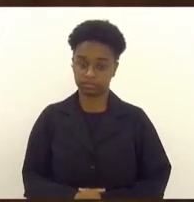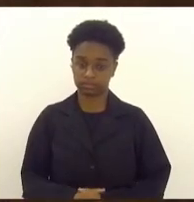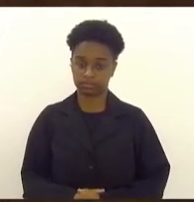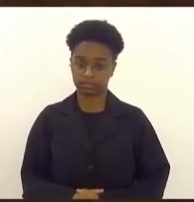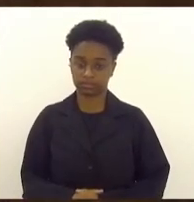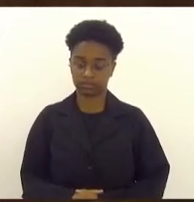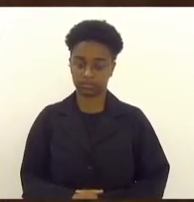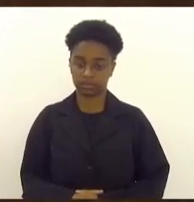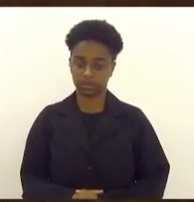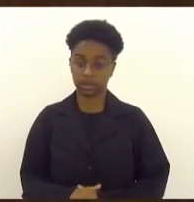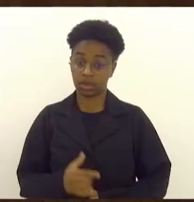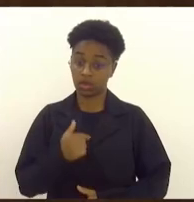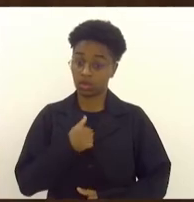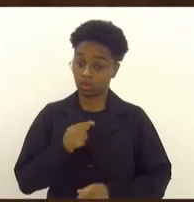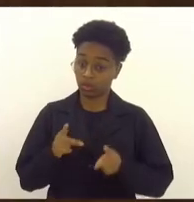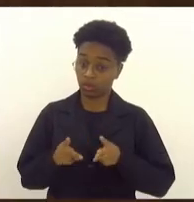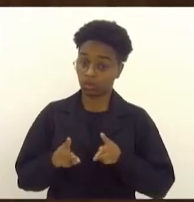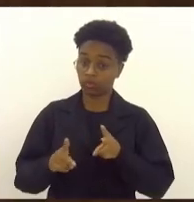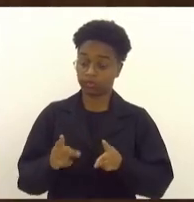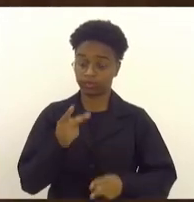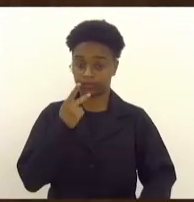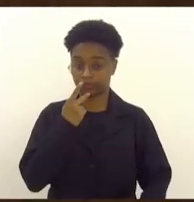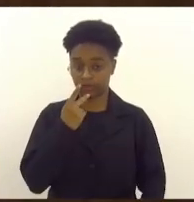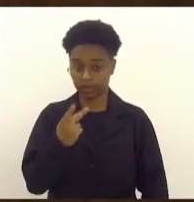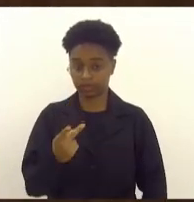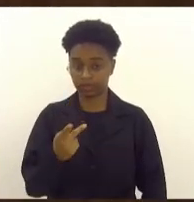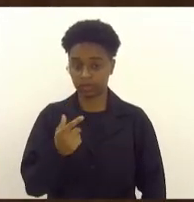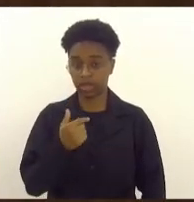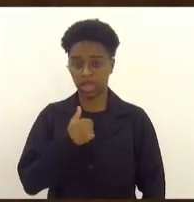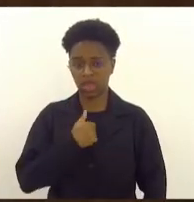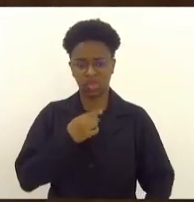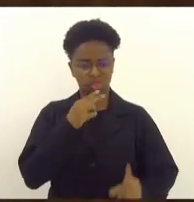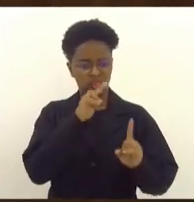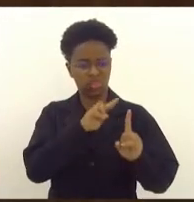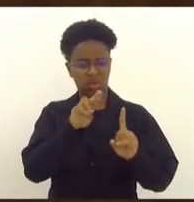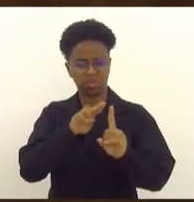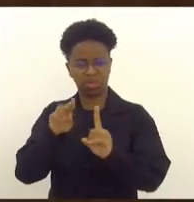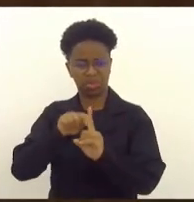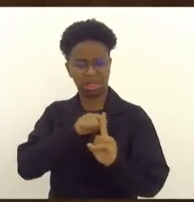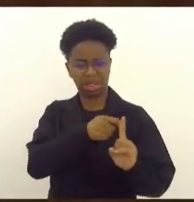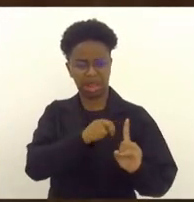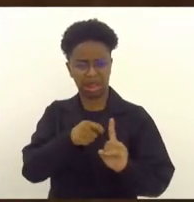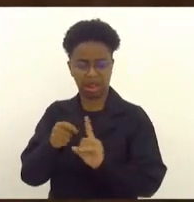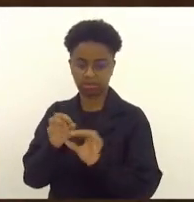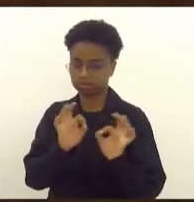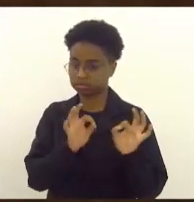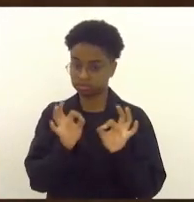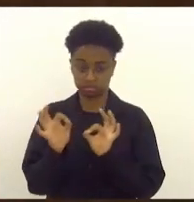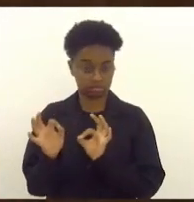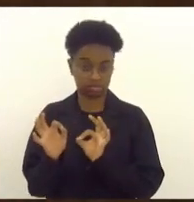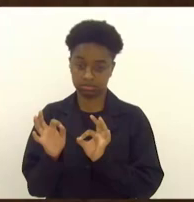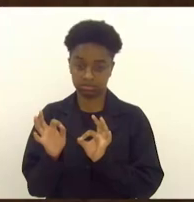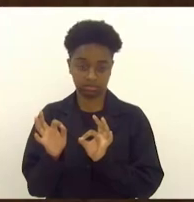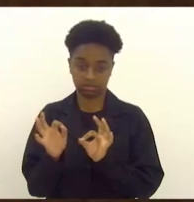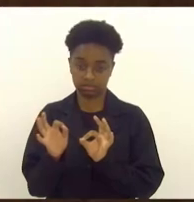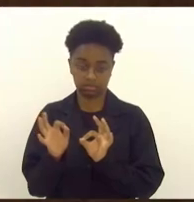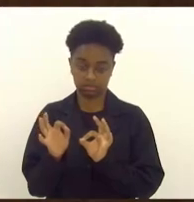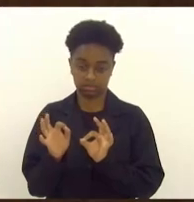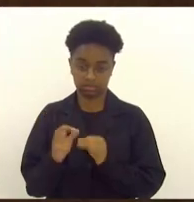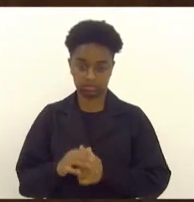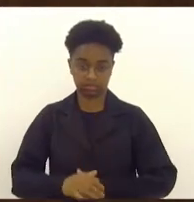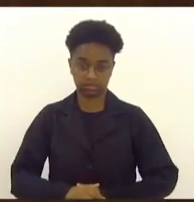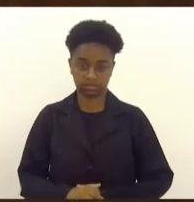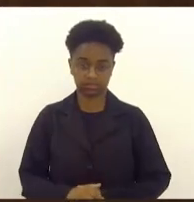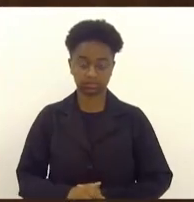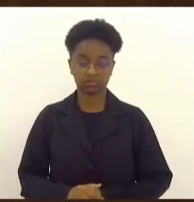eu continuo falando aqui e não tô nominando ninguém não tô dominando ninguém